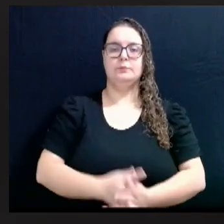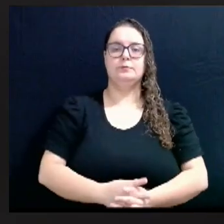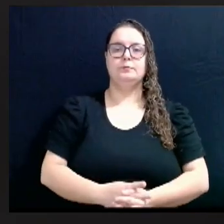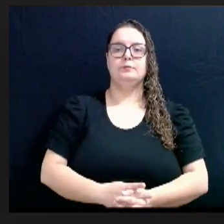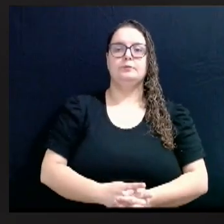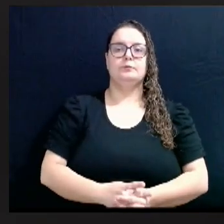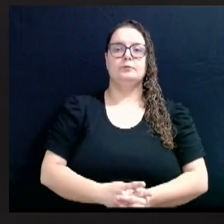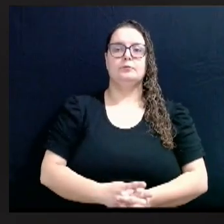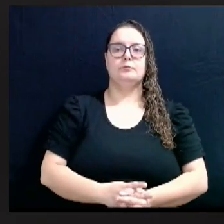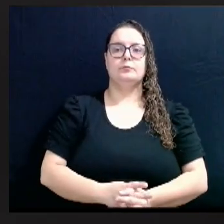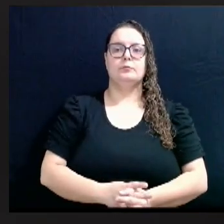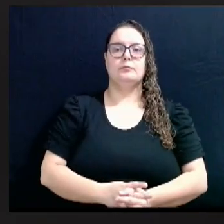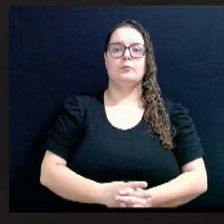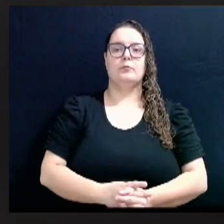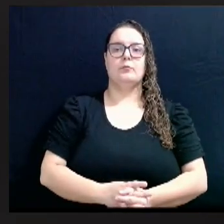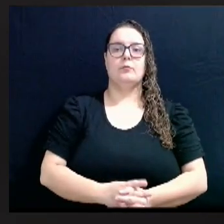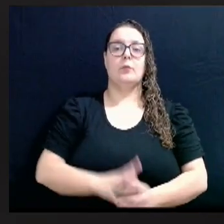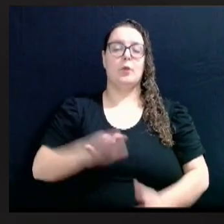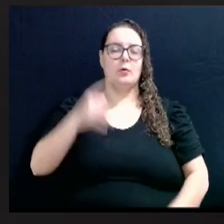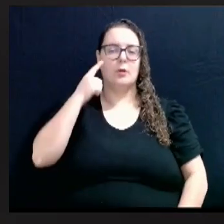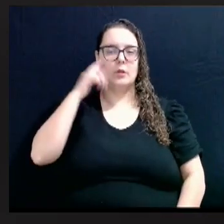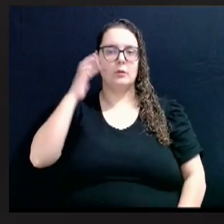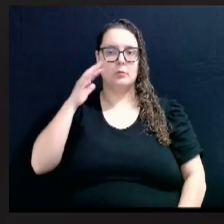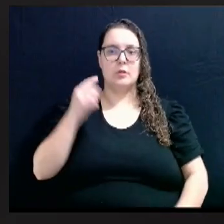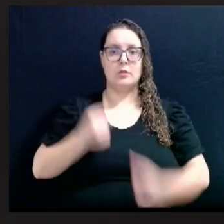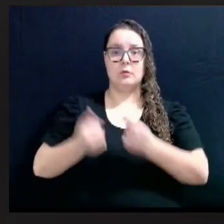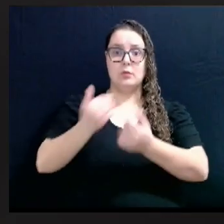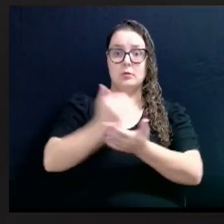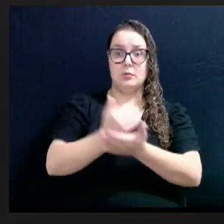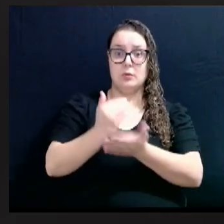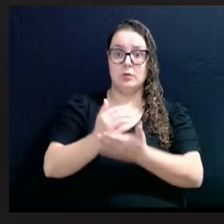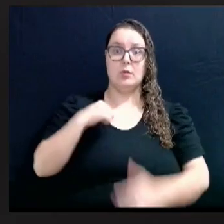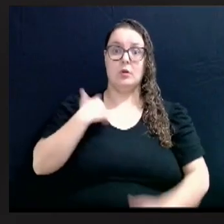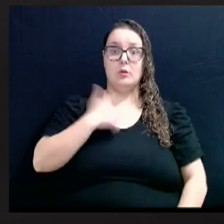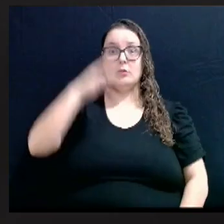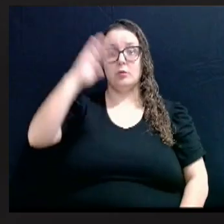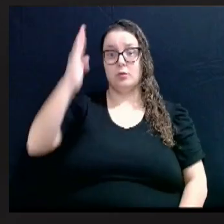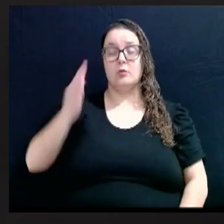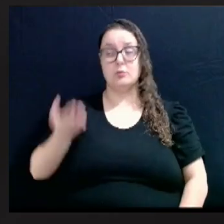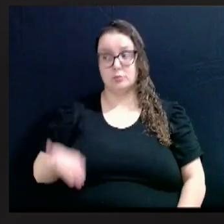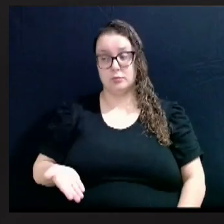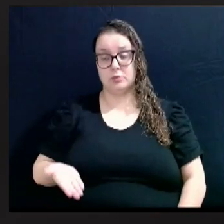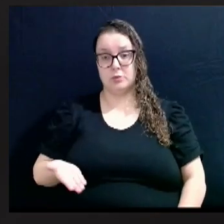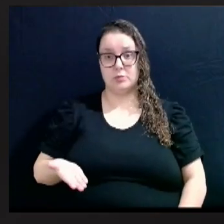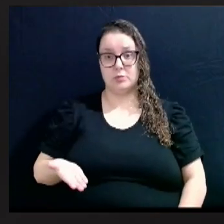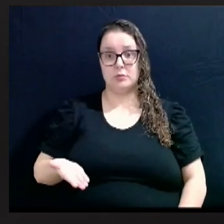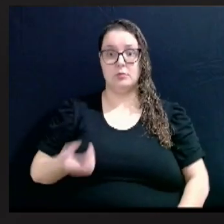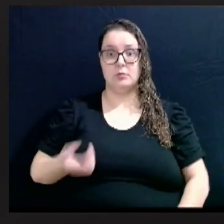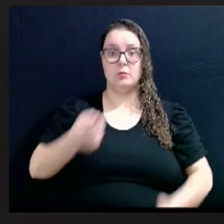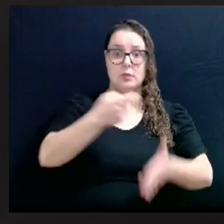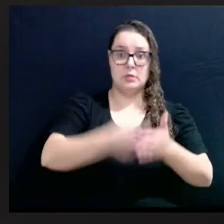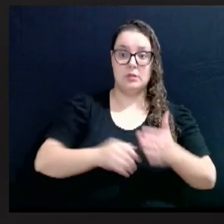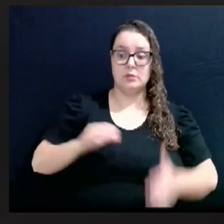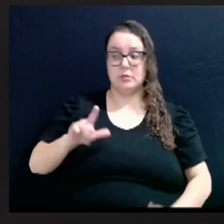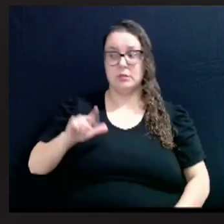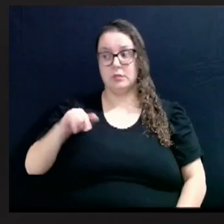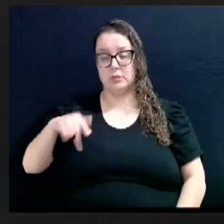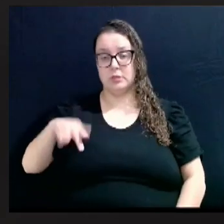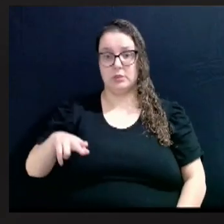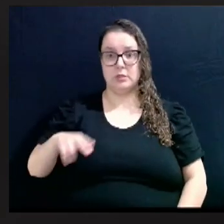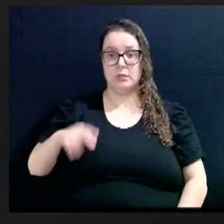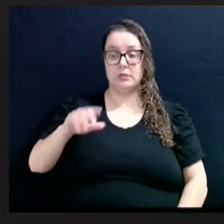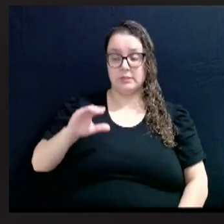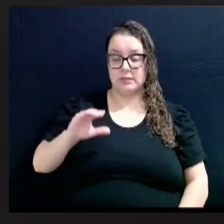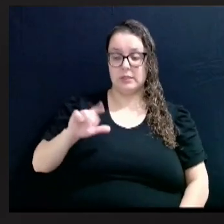Quando se pensa em financiamento, nós estamos no Brasil, né? Então, com a taxa Selic, como eu disse, a 15%, o